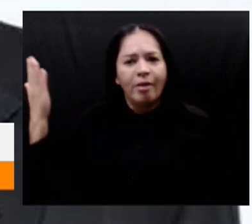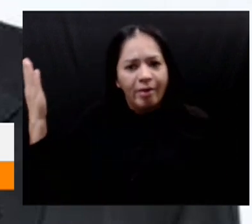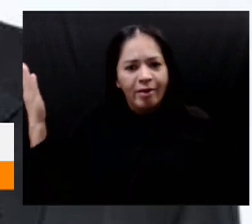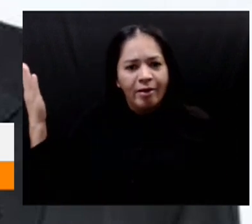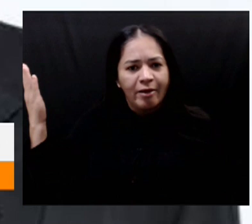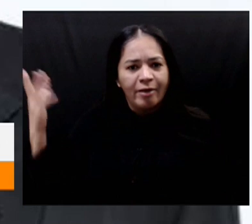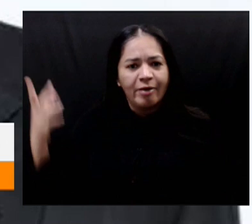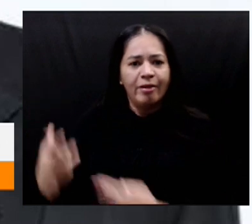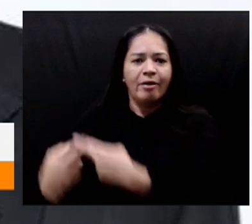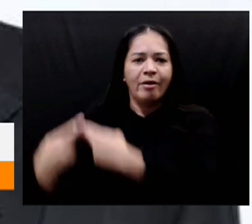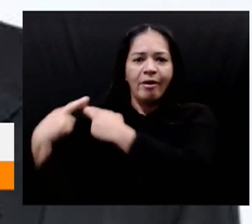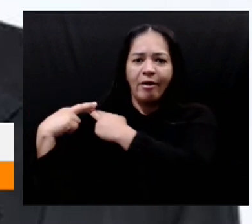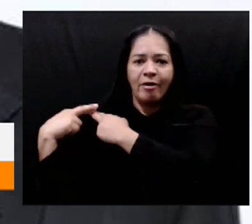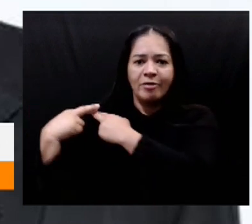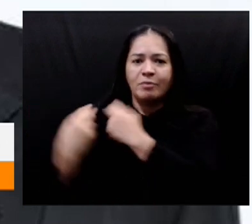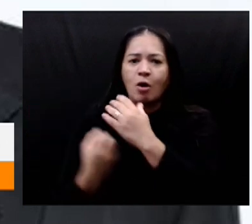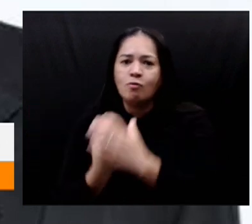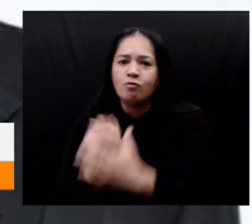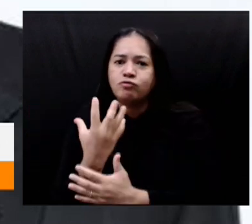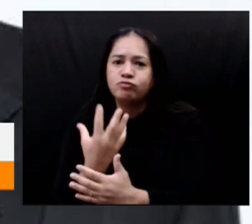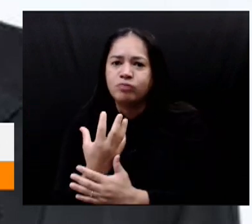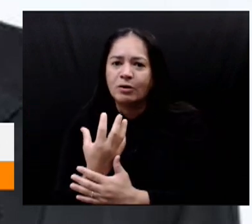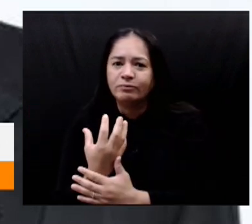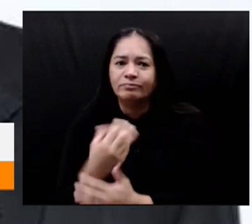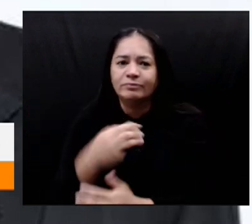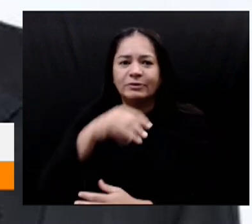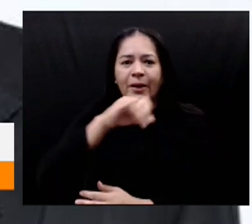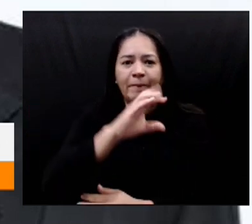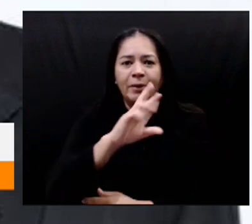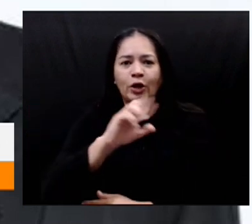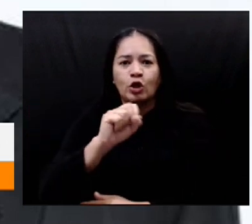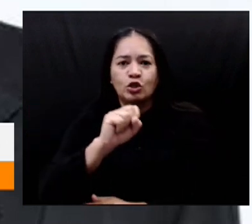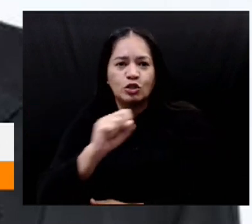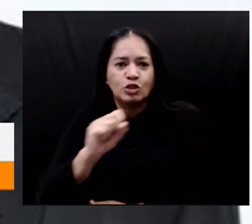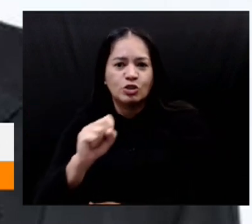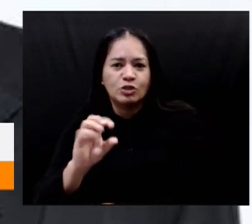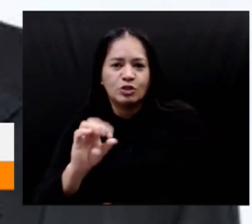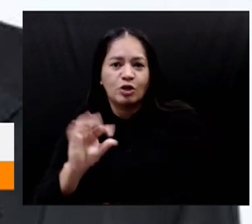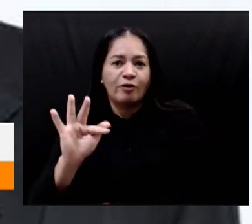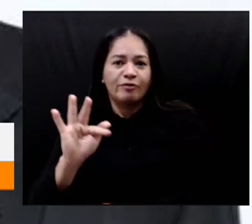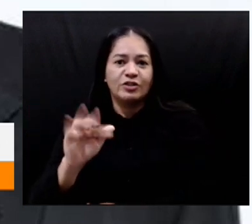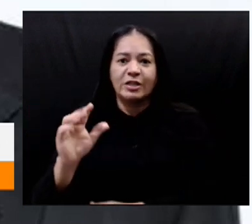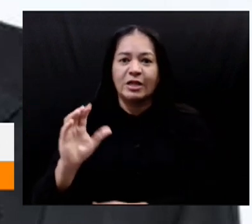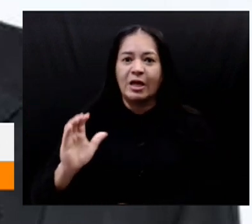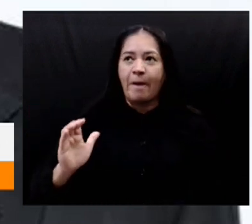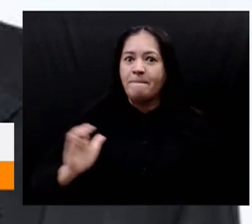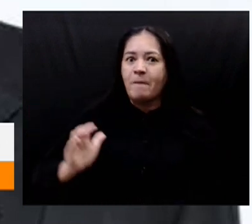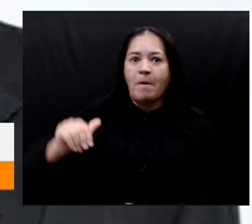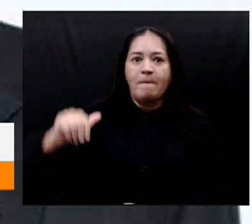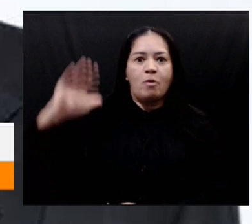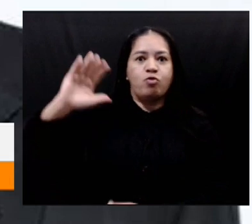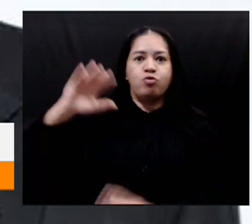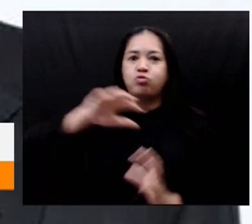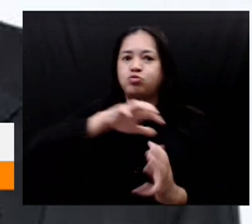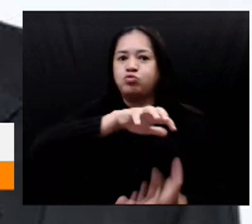pela criação da Microsoft, e ele é uma das pessoas mais ricas do planeta. E ele fracassou quando? Quando ele criou um